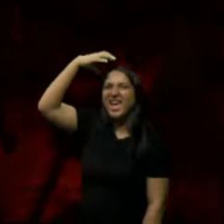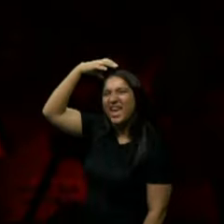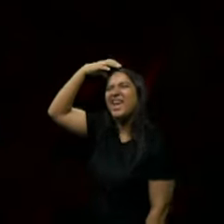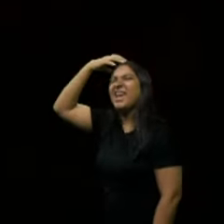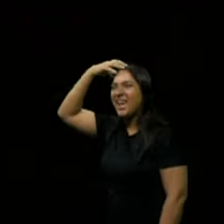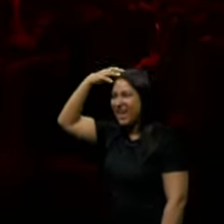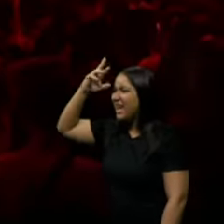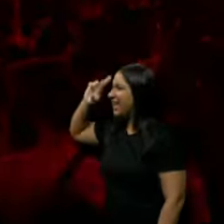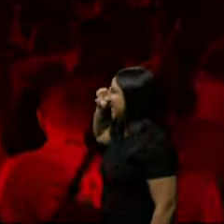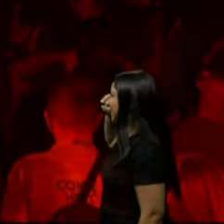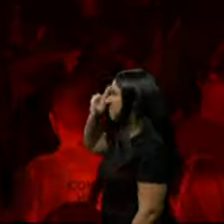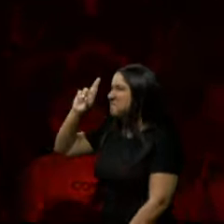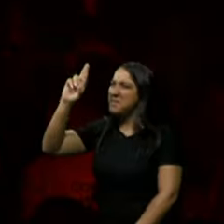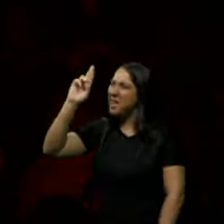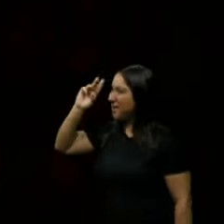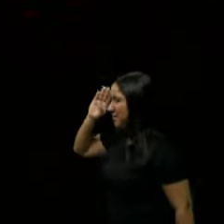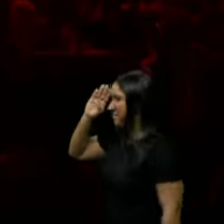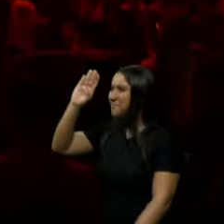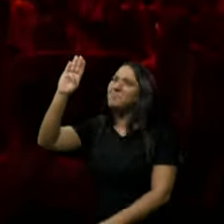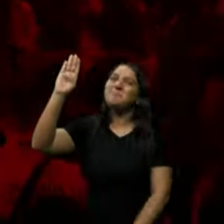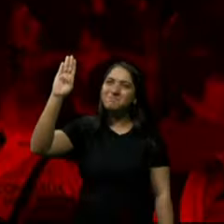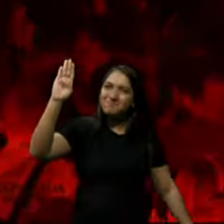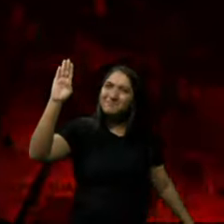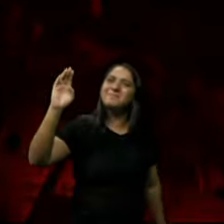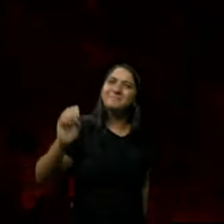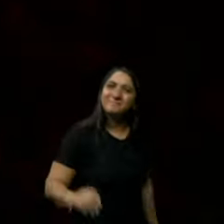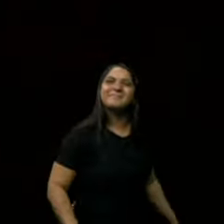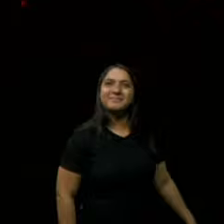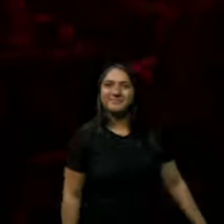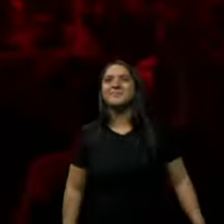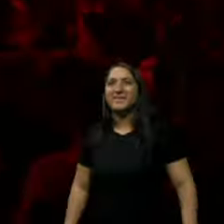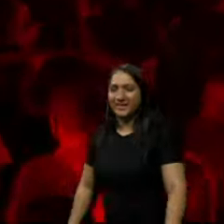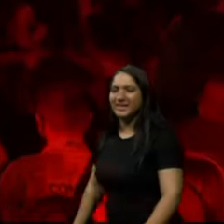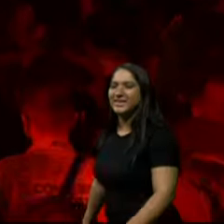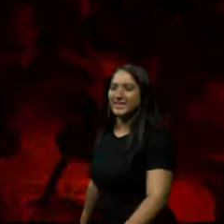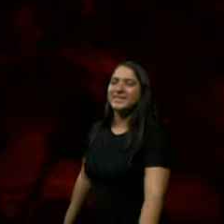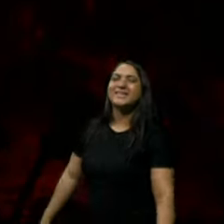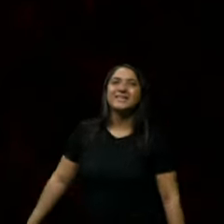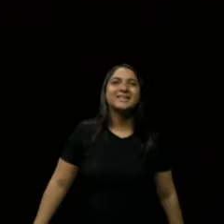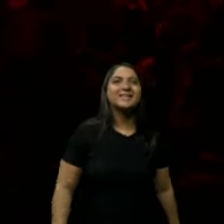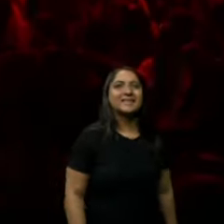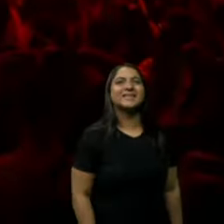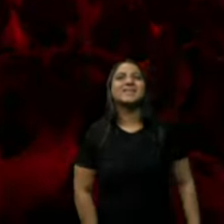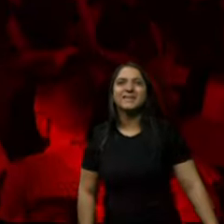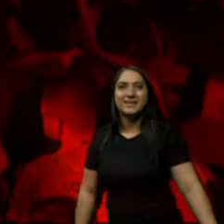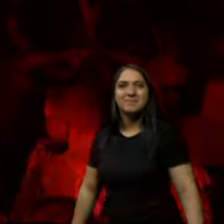E aí E aí O